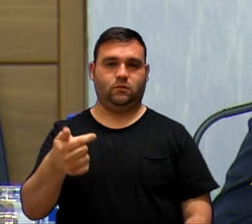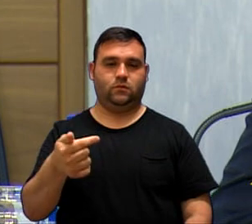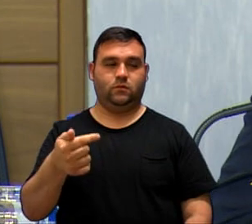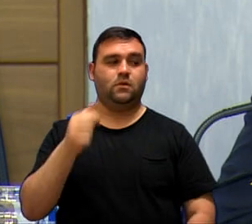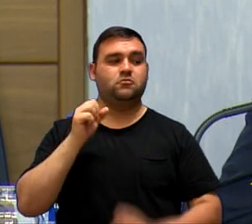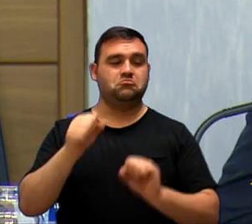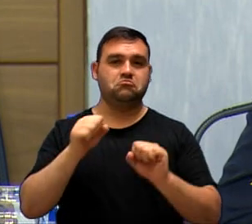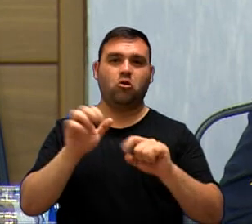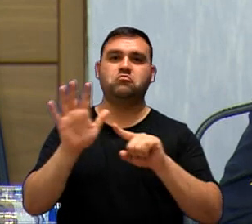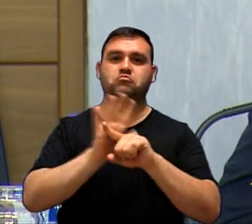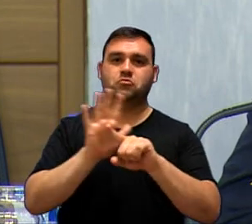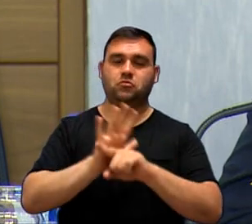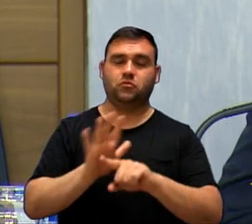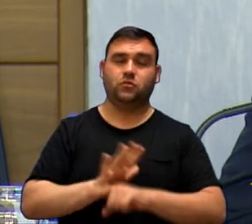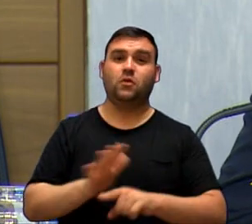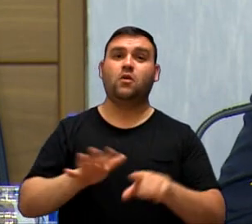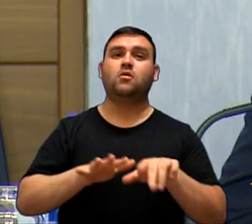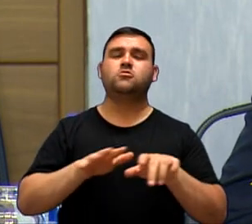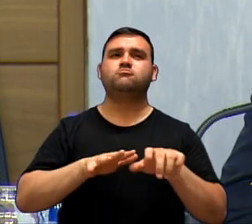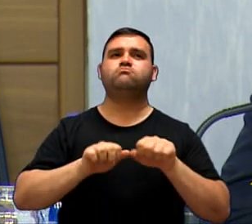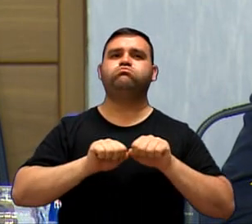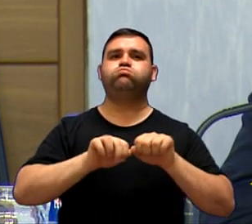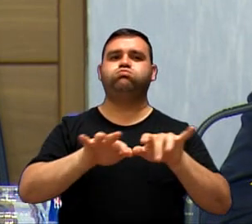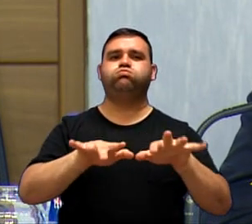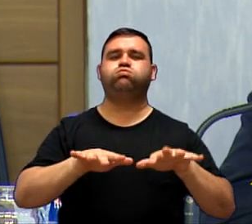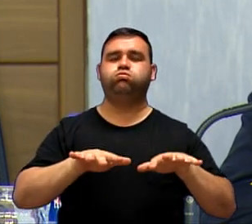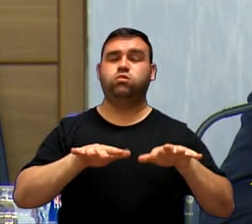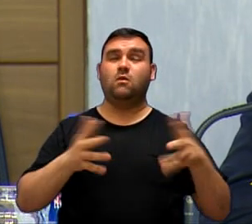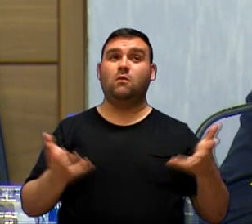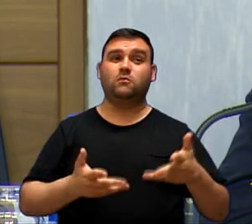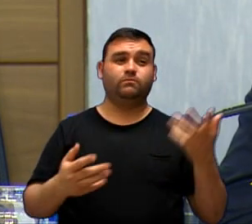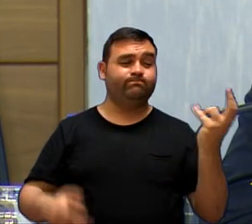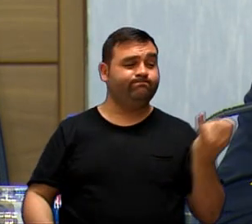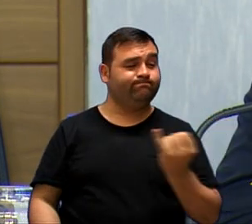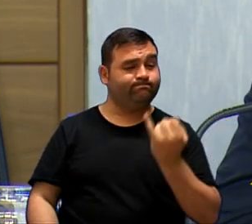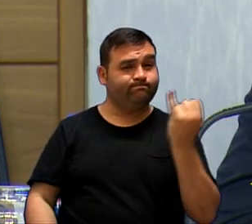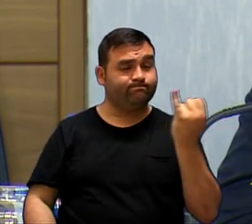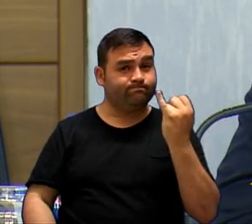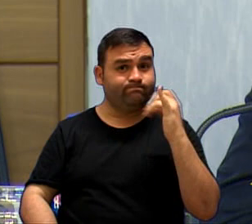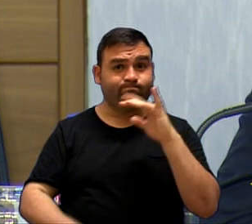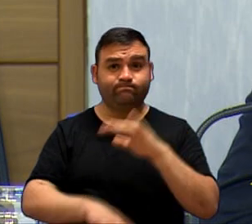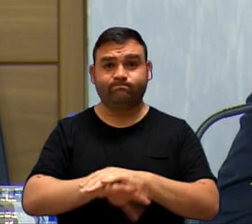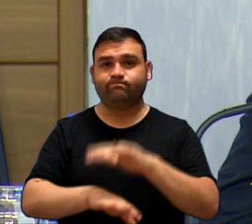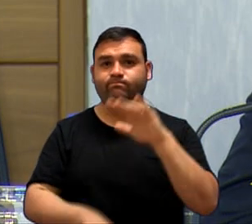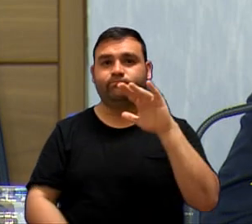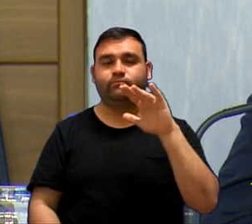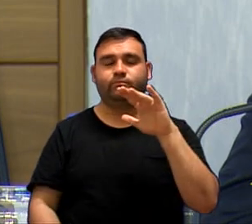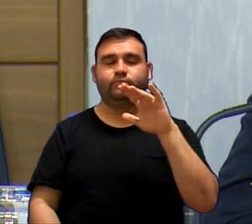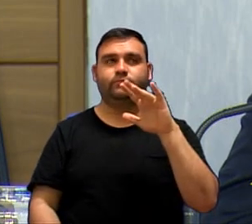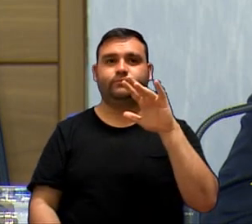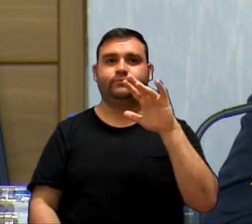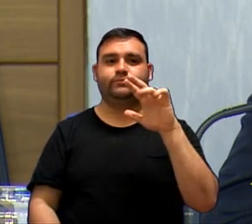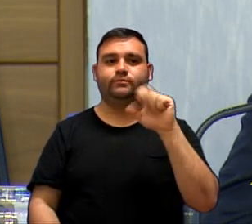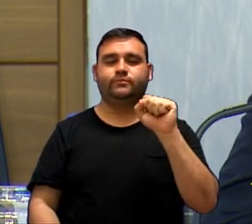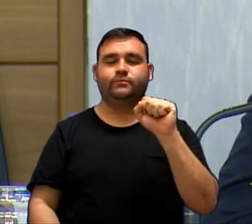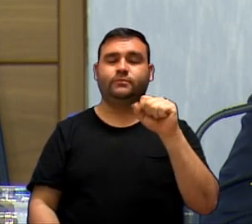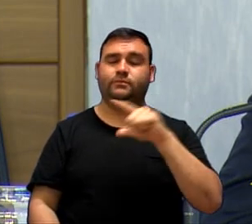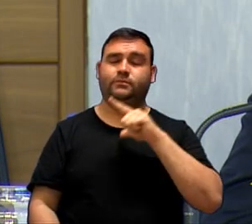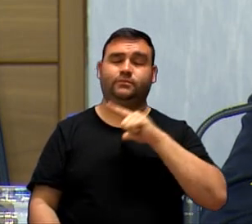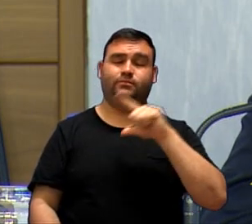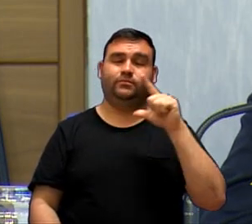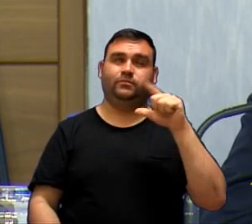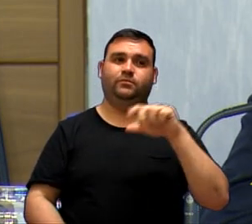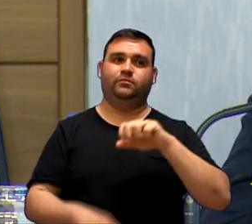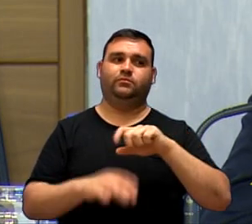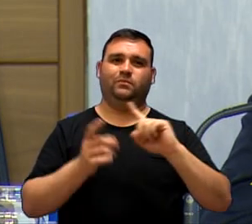3238-1157, pode mandar suas perguntas. Essa aqui é a audiência mais importante do ano. É a audiência